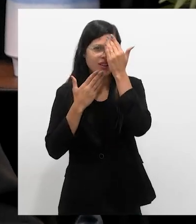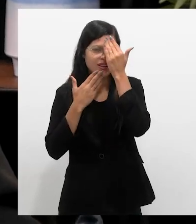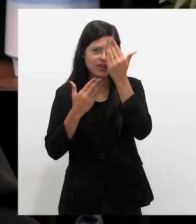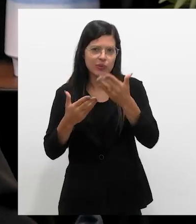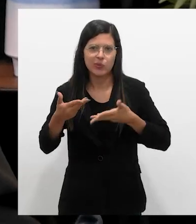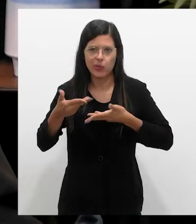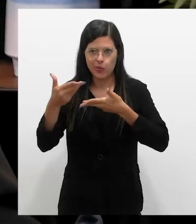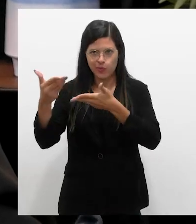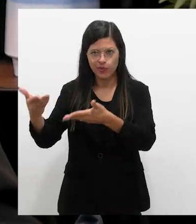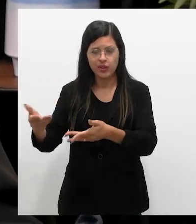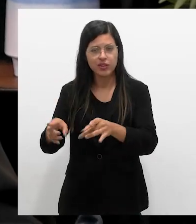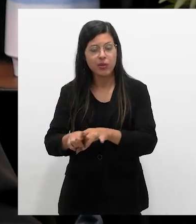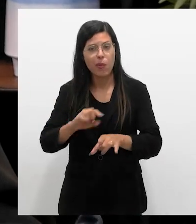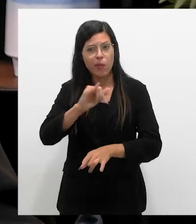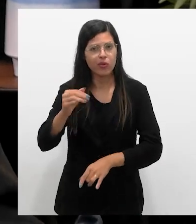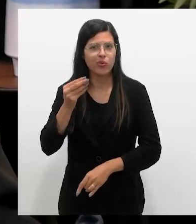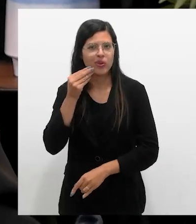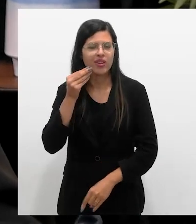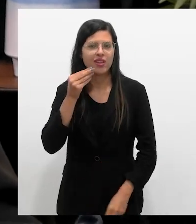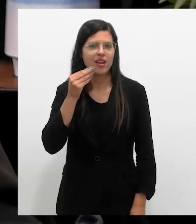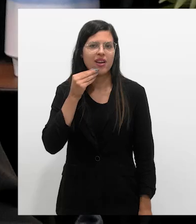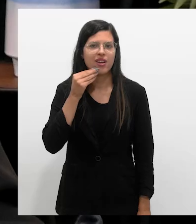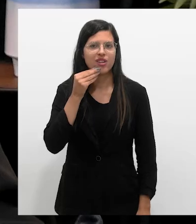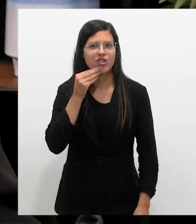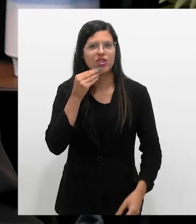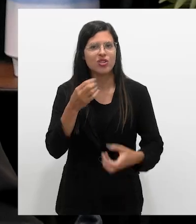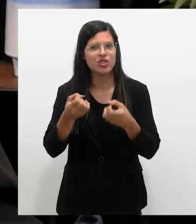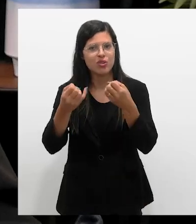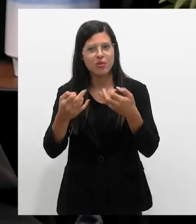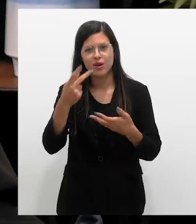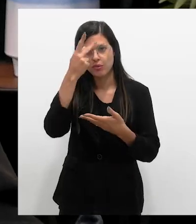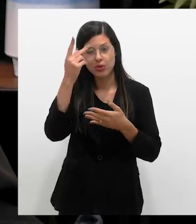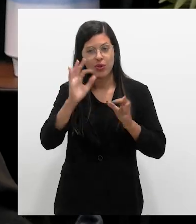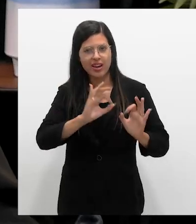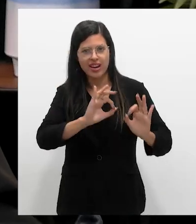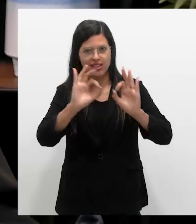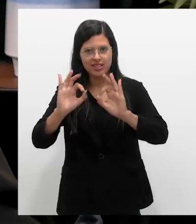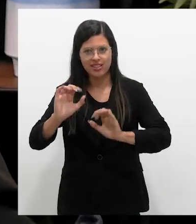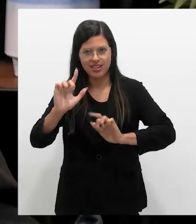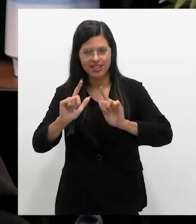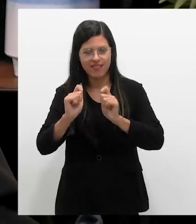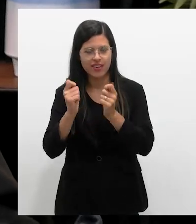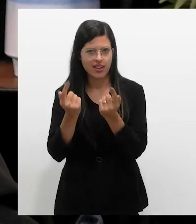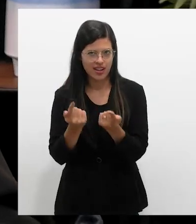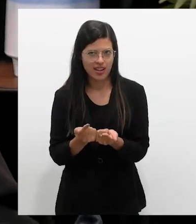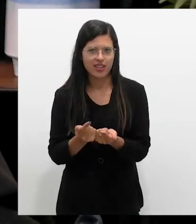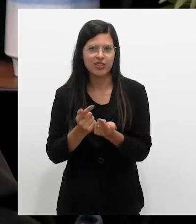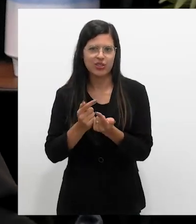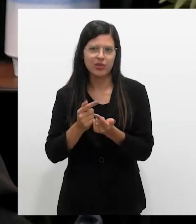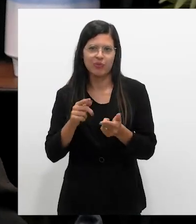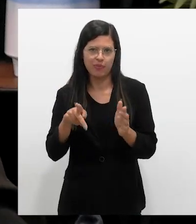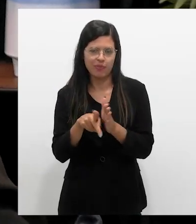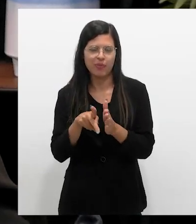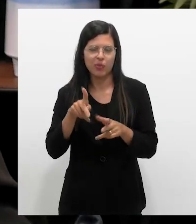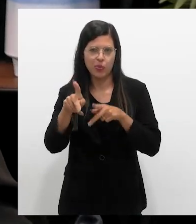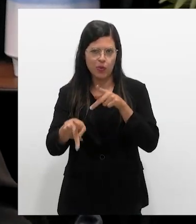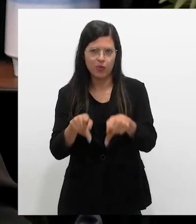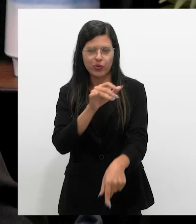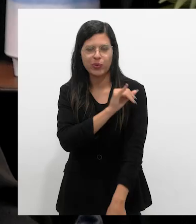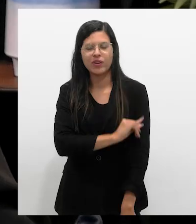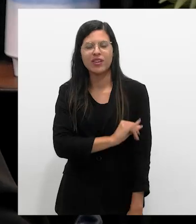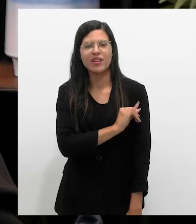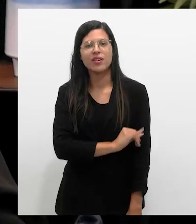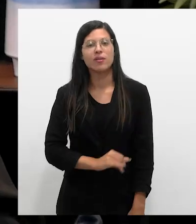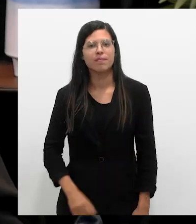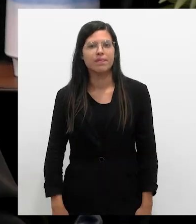também a oportunidade de falar às pessoas que nos veem pela TV Alerj, essa TV do povo fluminense, né? Vamos